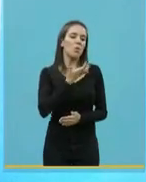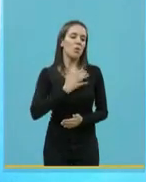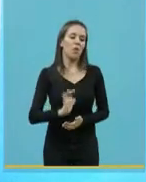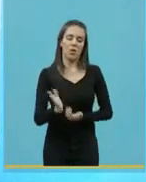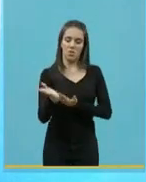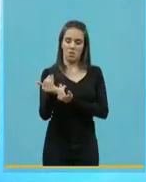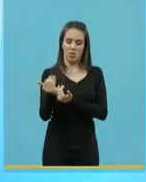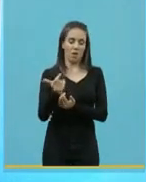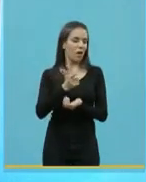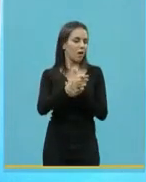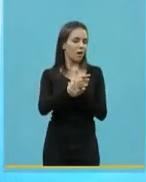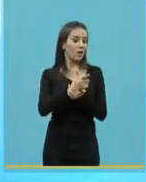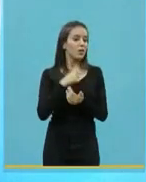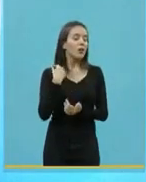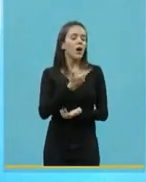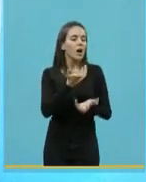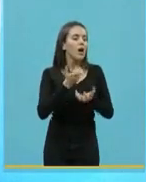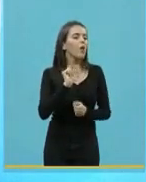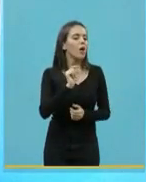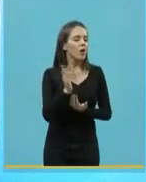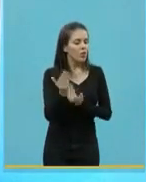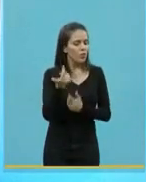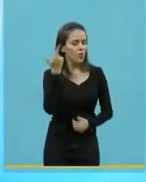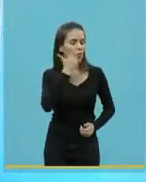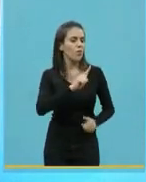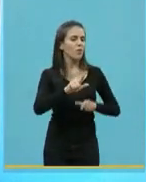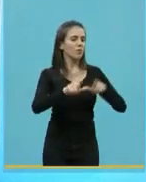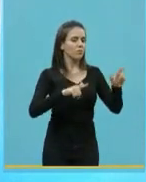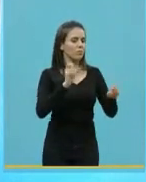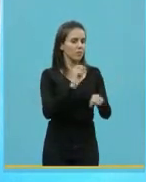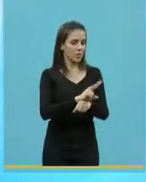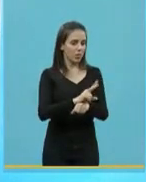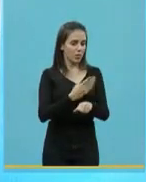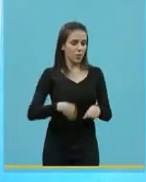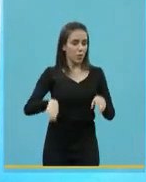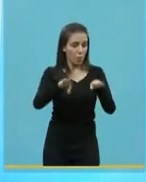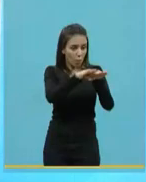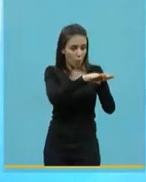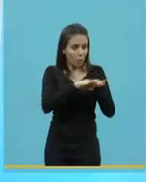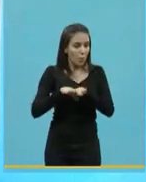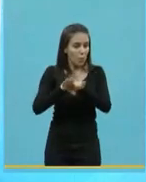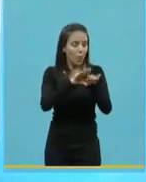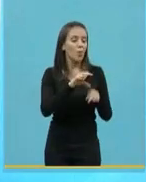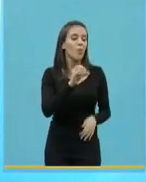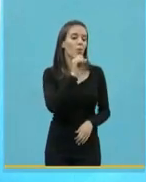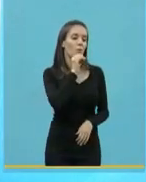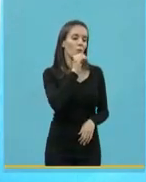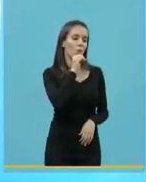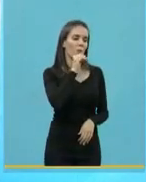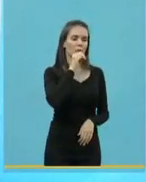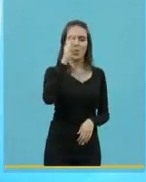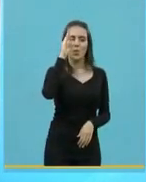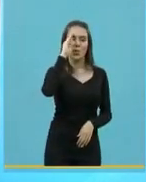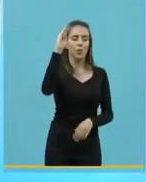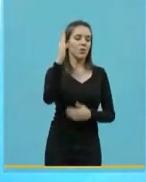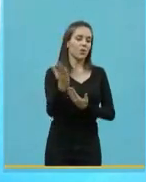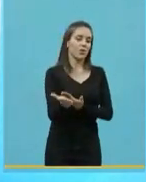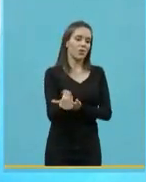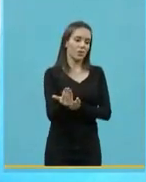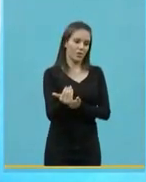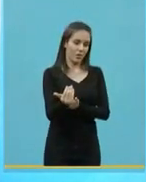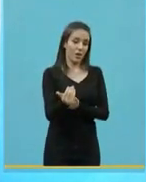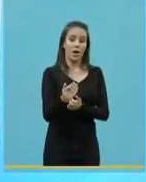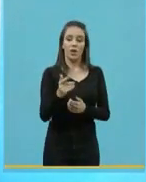arma nós queremos que ele tem o primeiro emprego porque onde tem igualdade de oportunidades especialmente para a juventude se